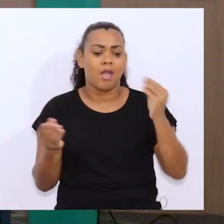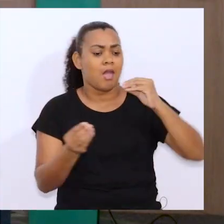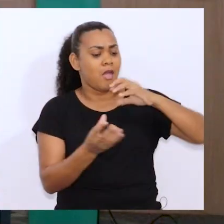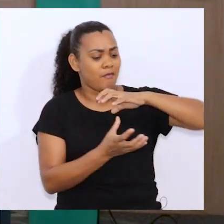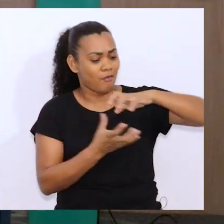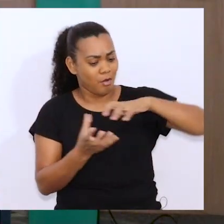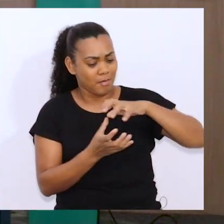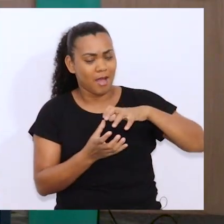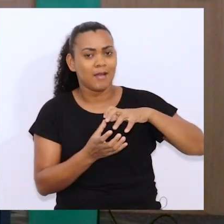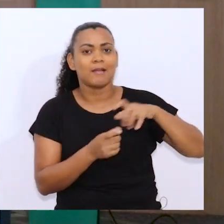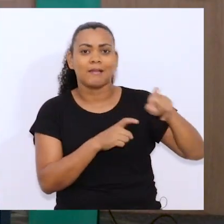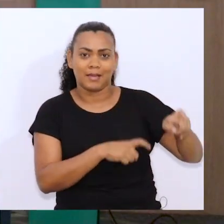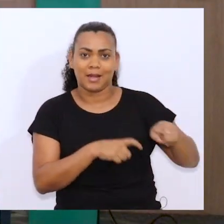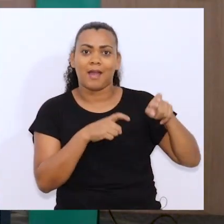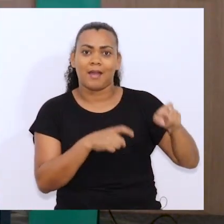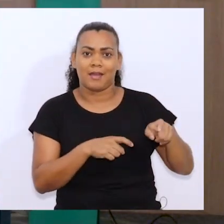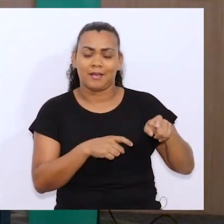descobrir. Reforma